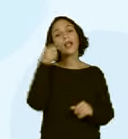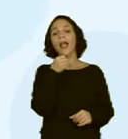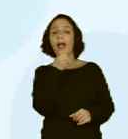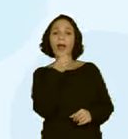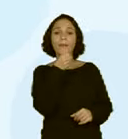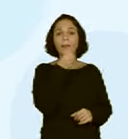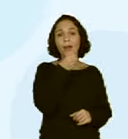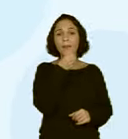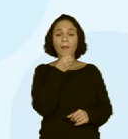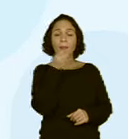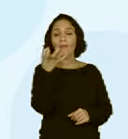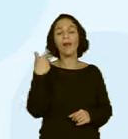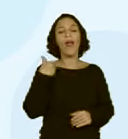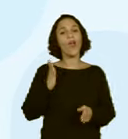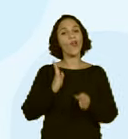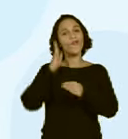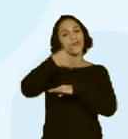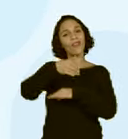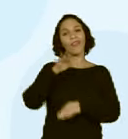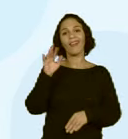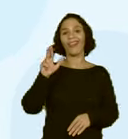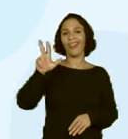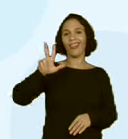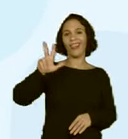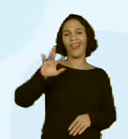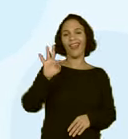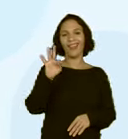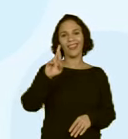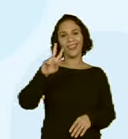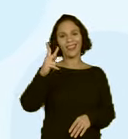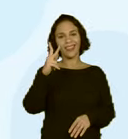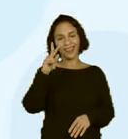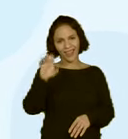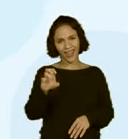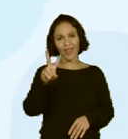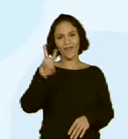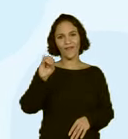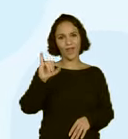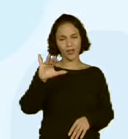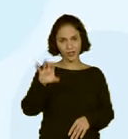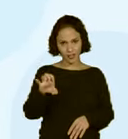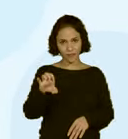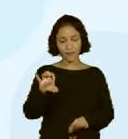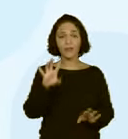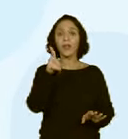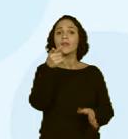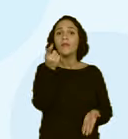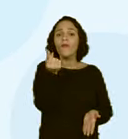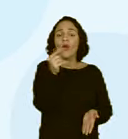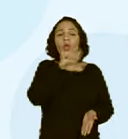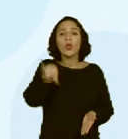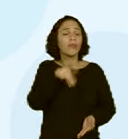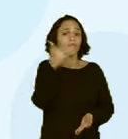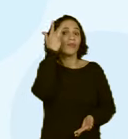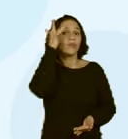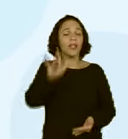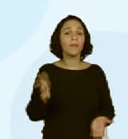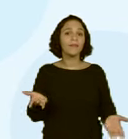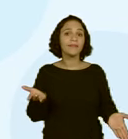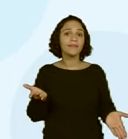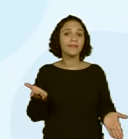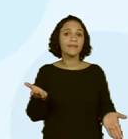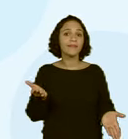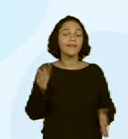queira participar do The Voice Brasil, né? E aí, o valor total do sonho você não sabe, porque